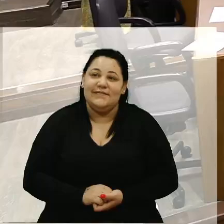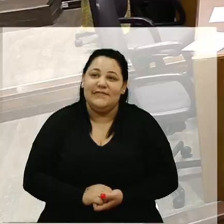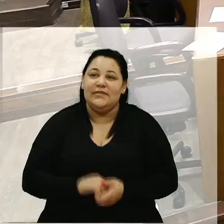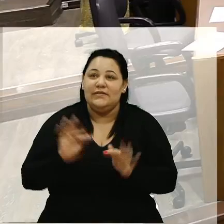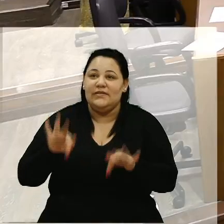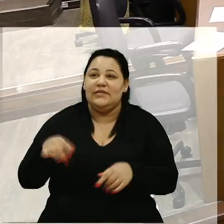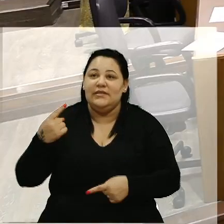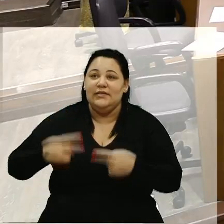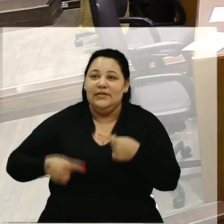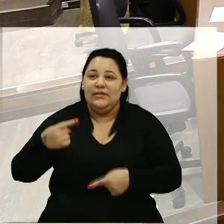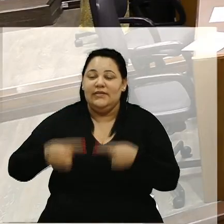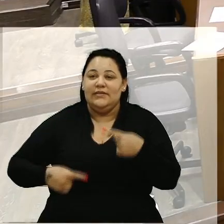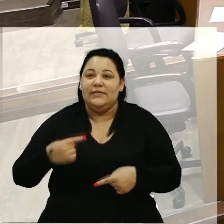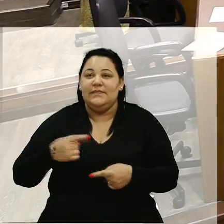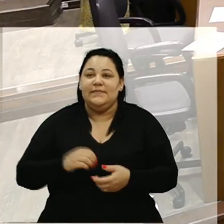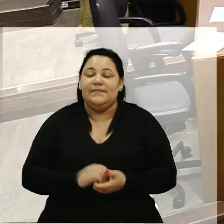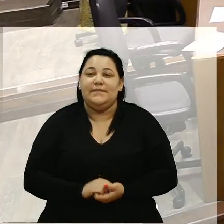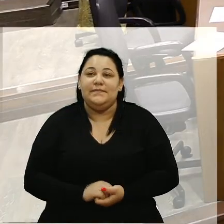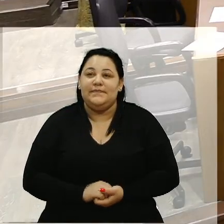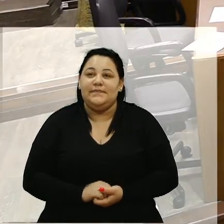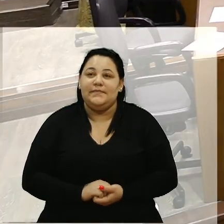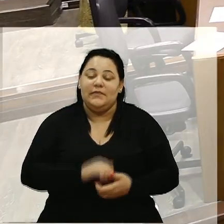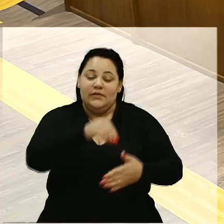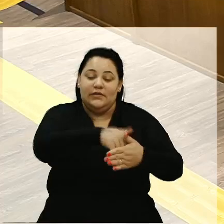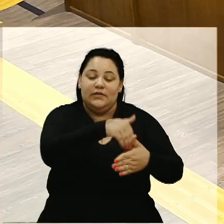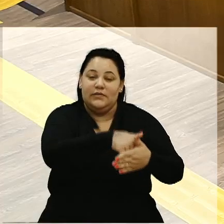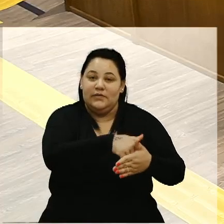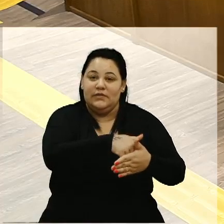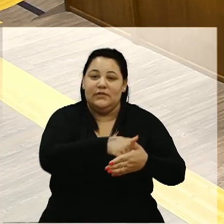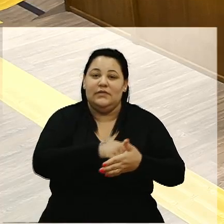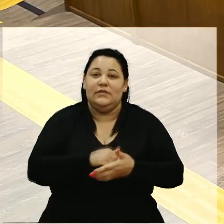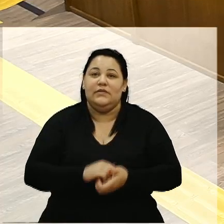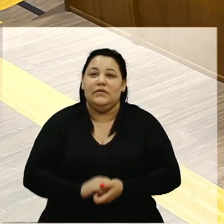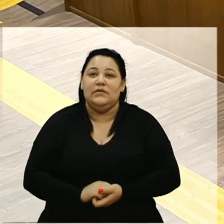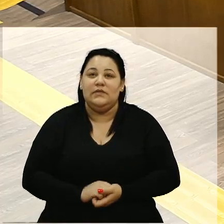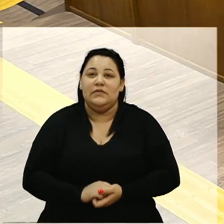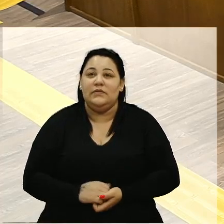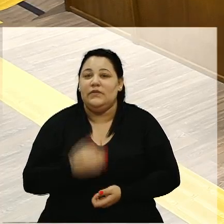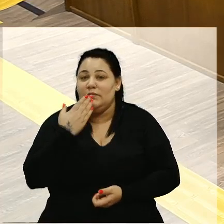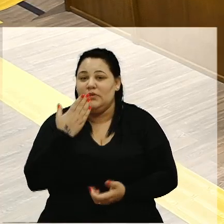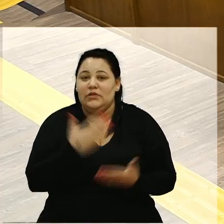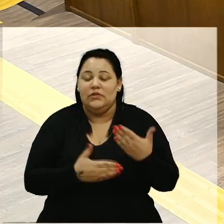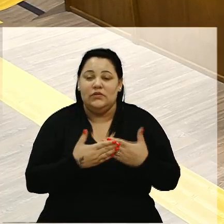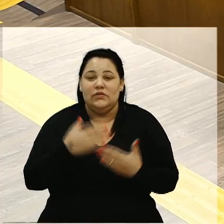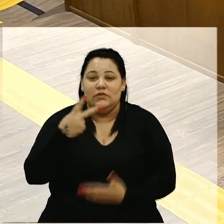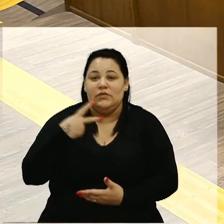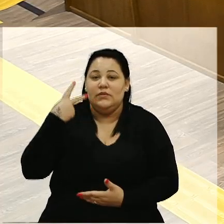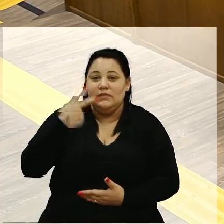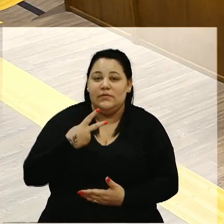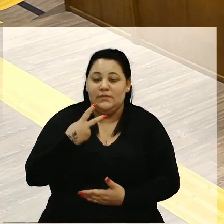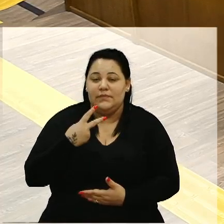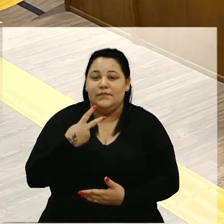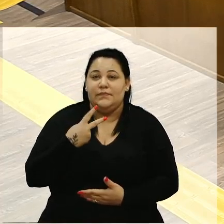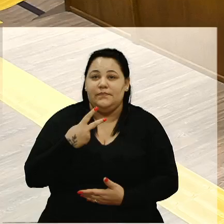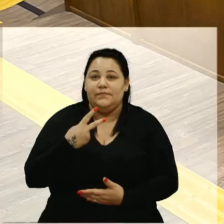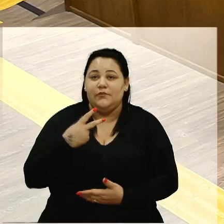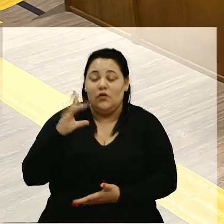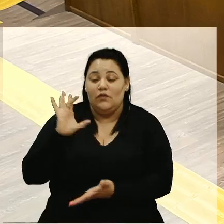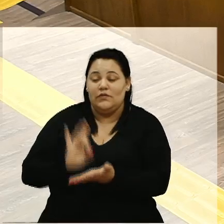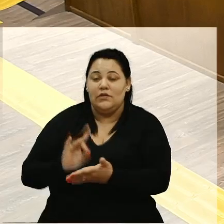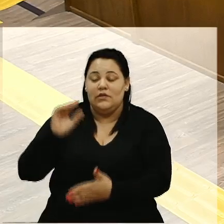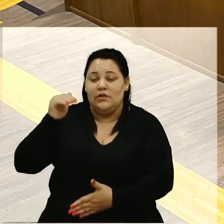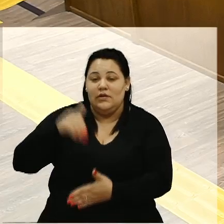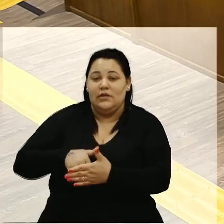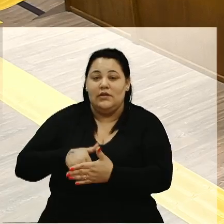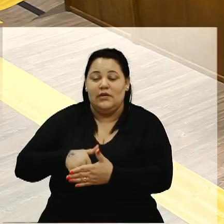a discussão. Em votação. Solicito, então, às vereadoras e vereadores que registrem os